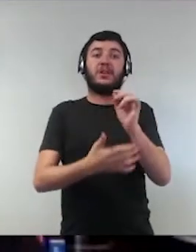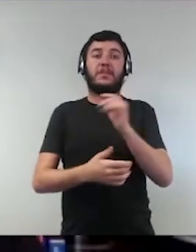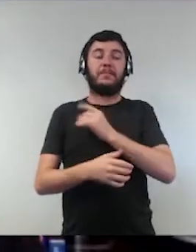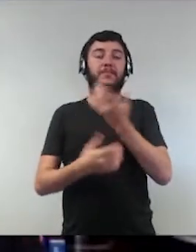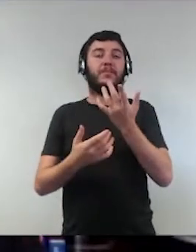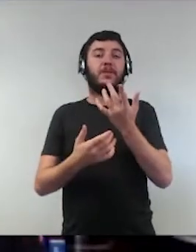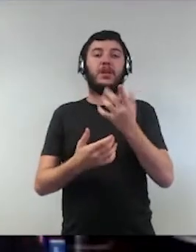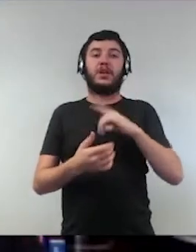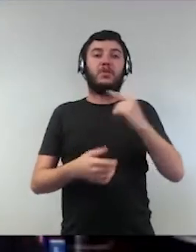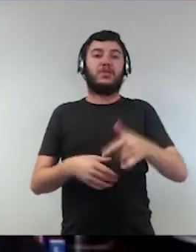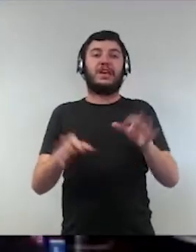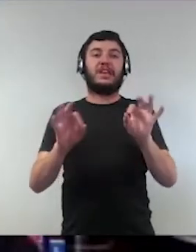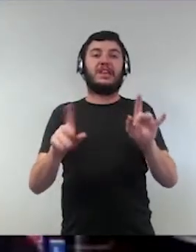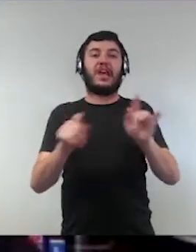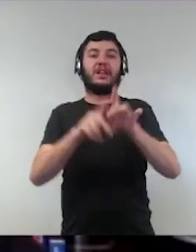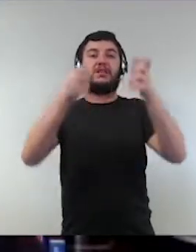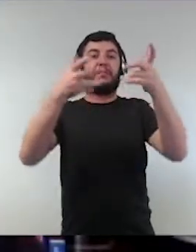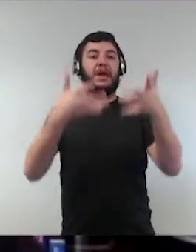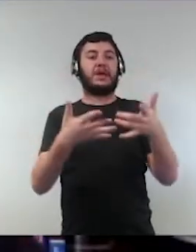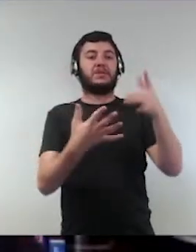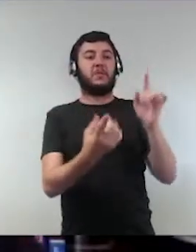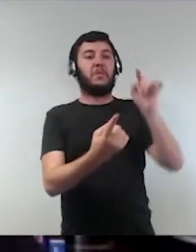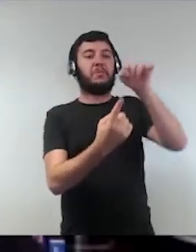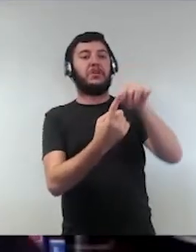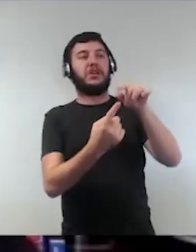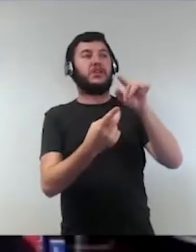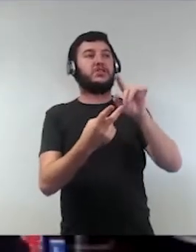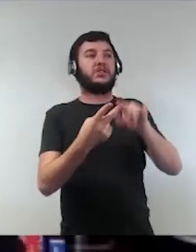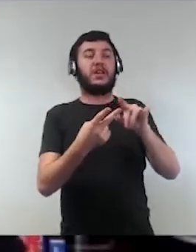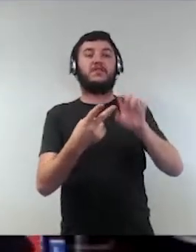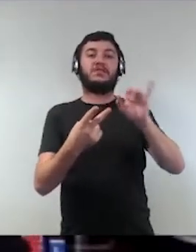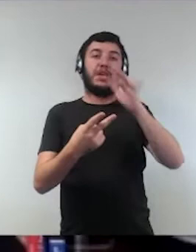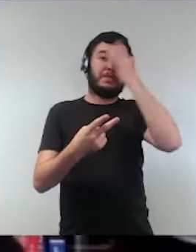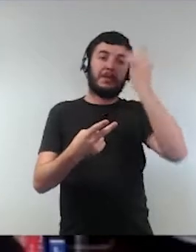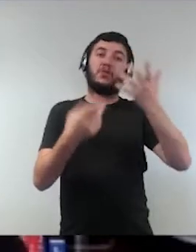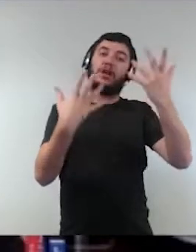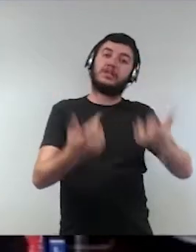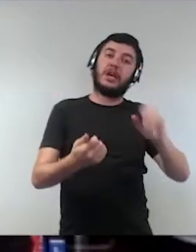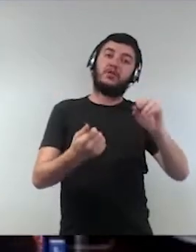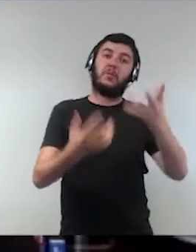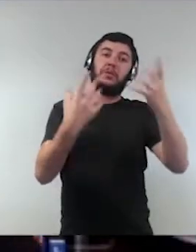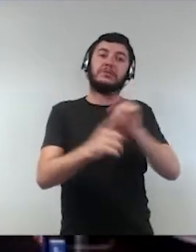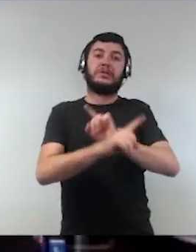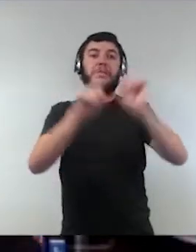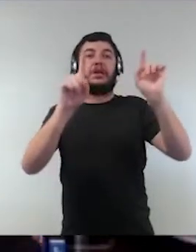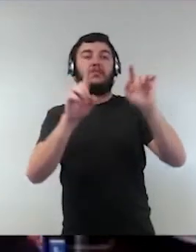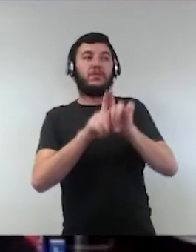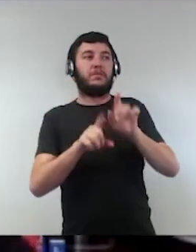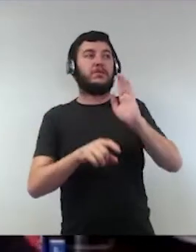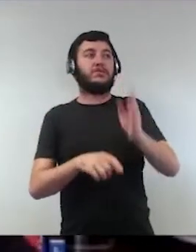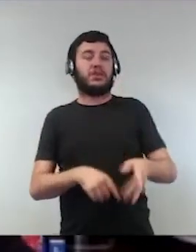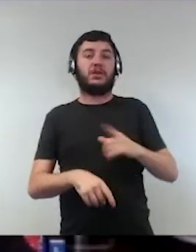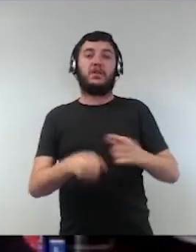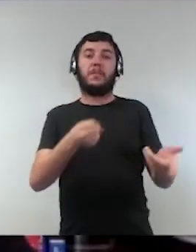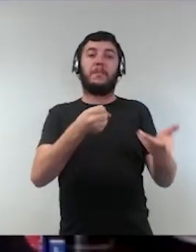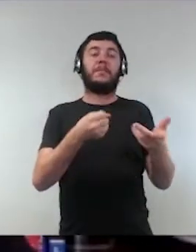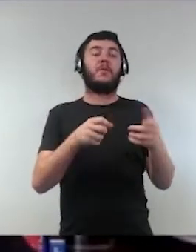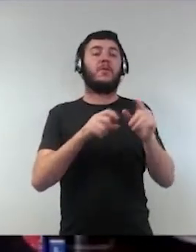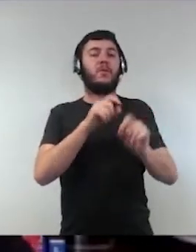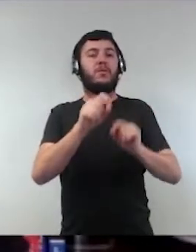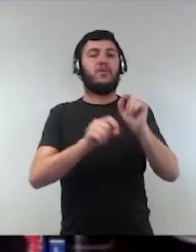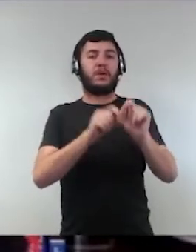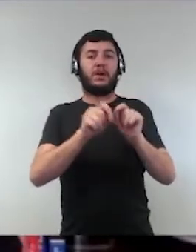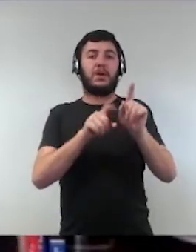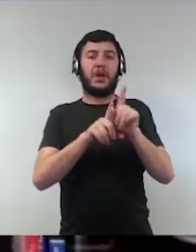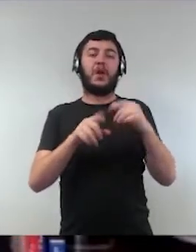delimitação prévia de sua finalidade, consentimentos, enfim, um tratamento, uma base legal, e vamos dizer assim, em